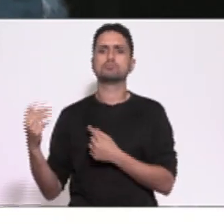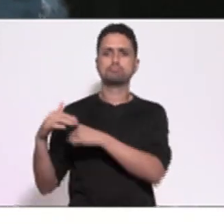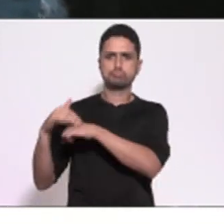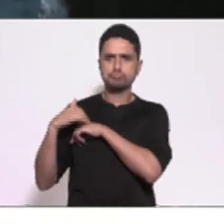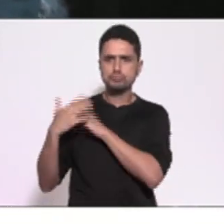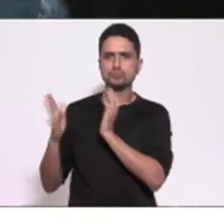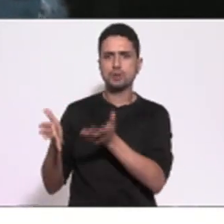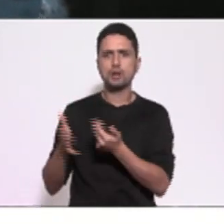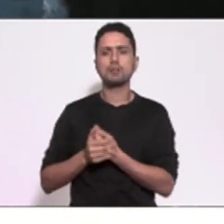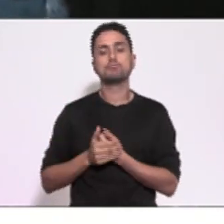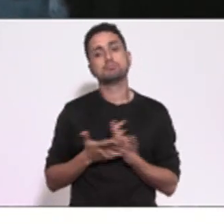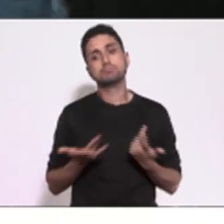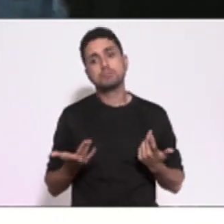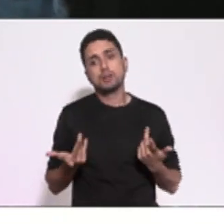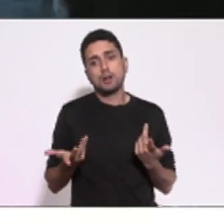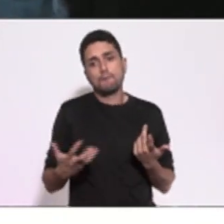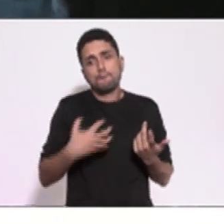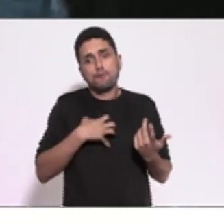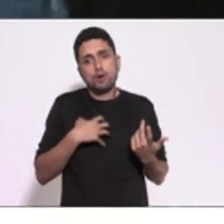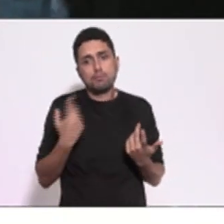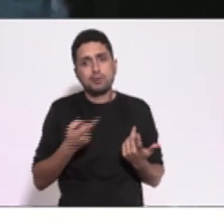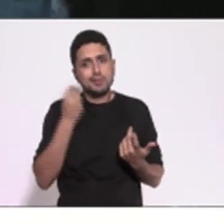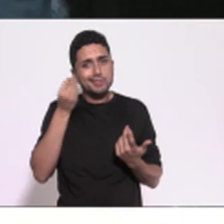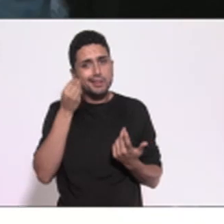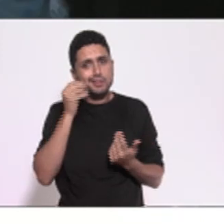uma forma da gente tentar corrigir